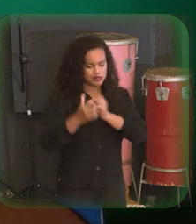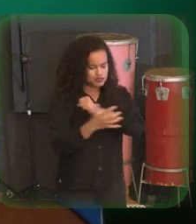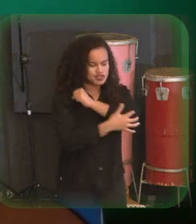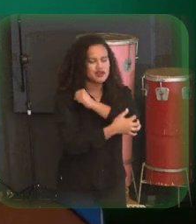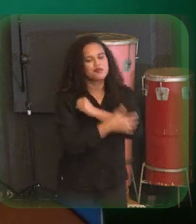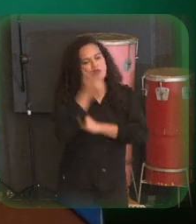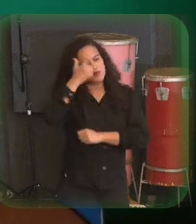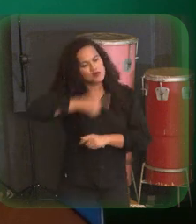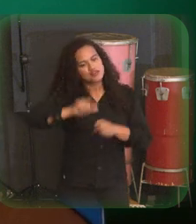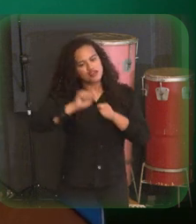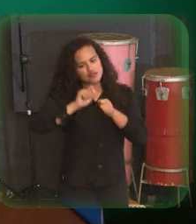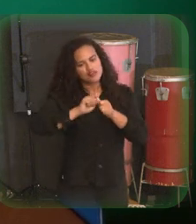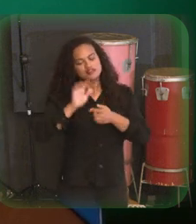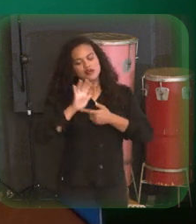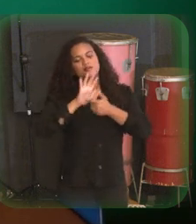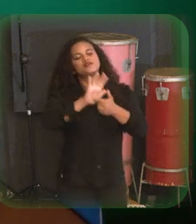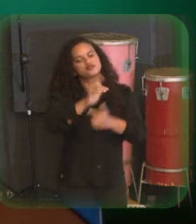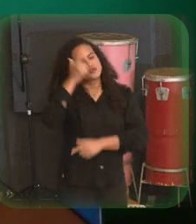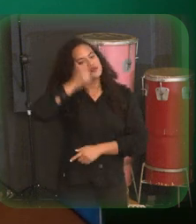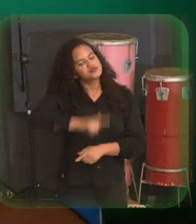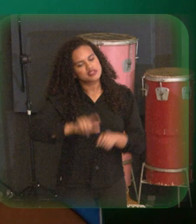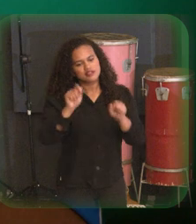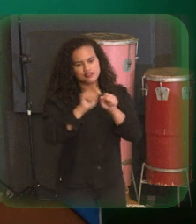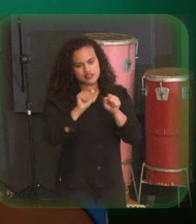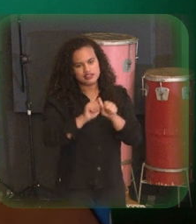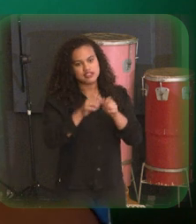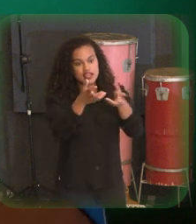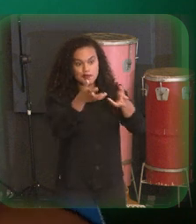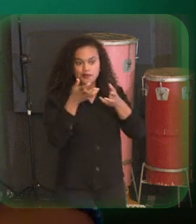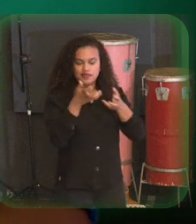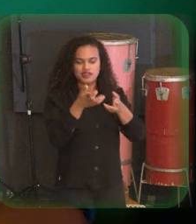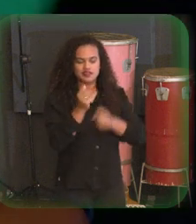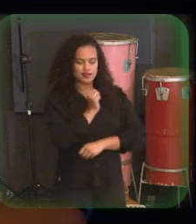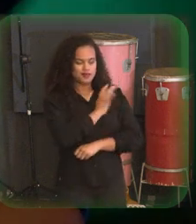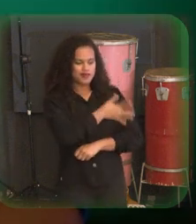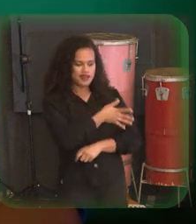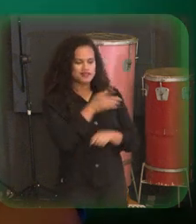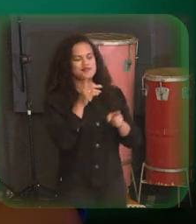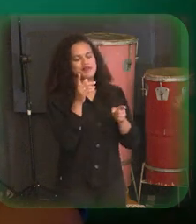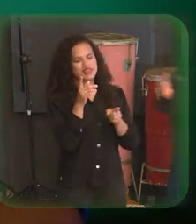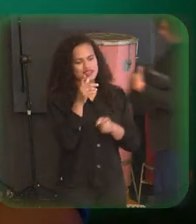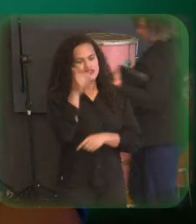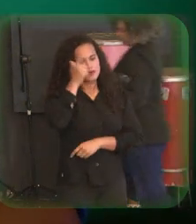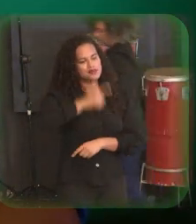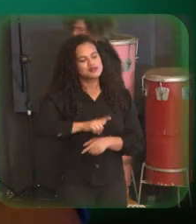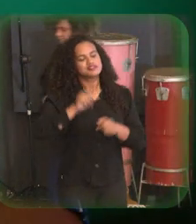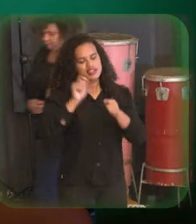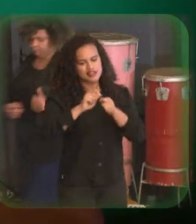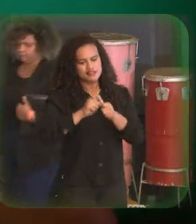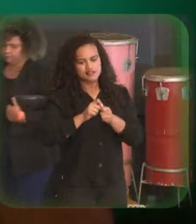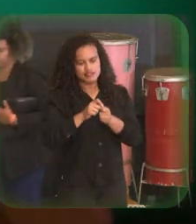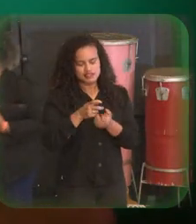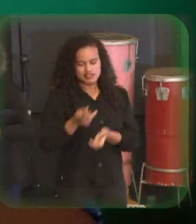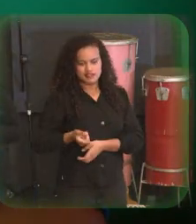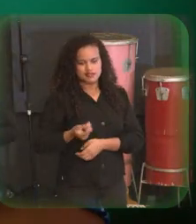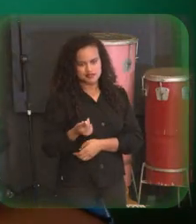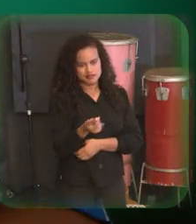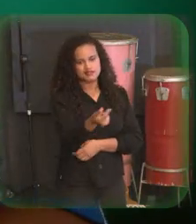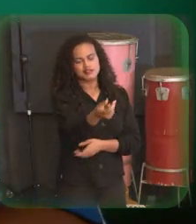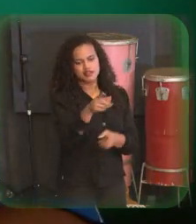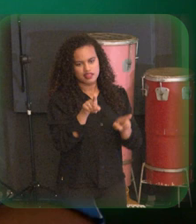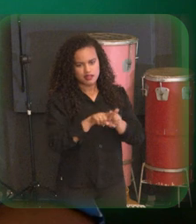para fazer, e é isso que a gente quer que o IFPE caminhe nessa solução, né? nessa